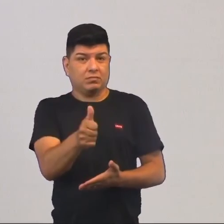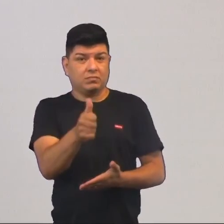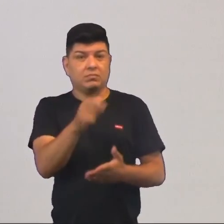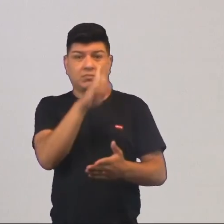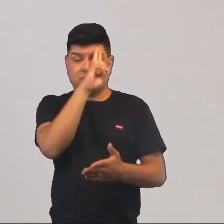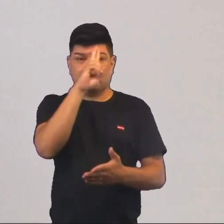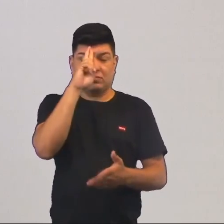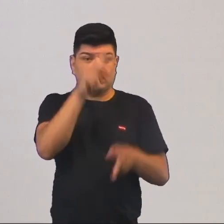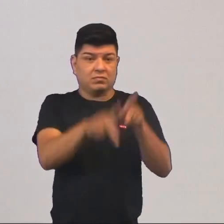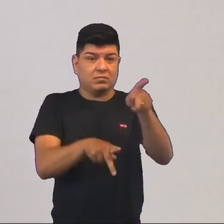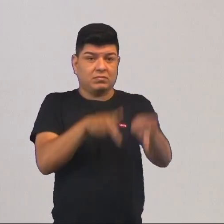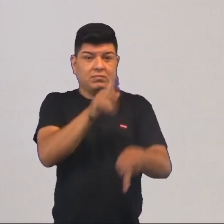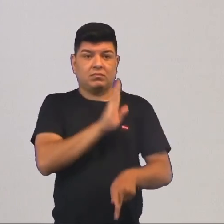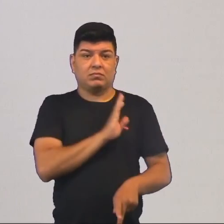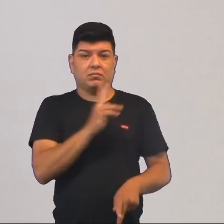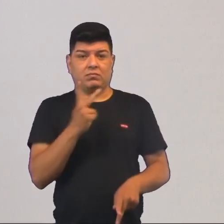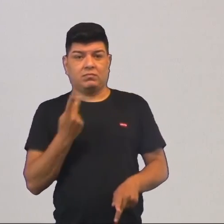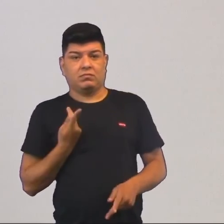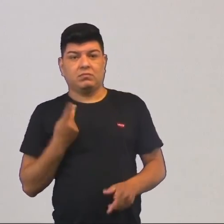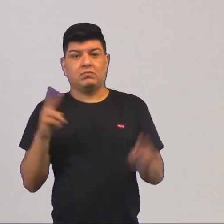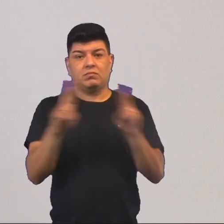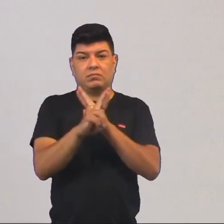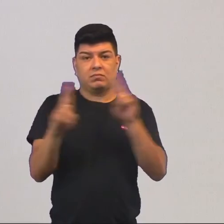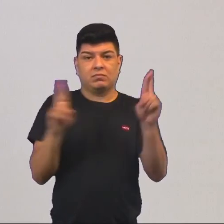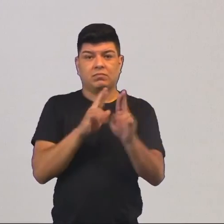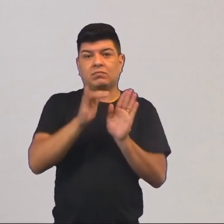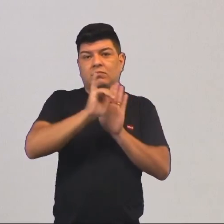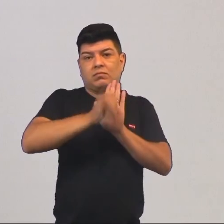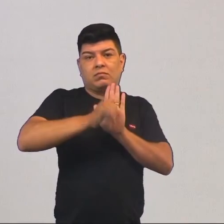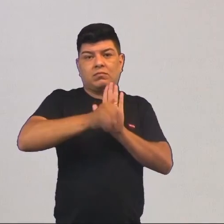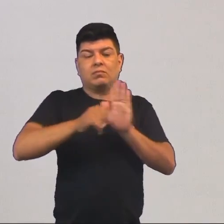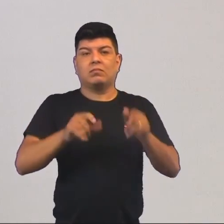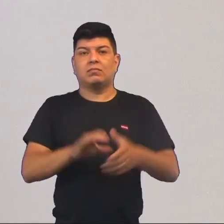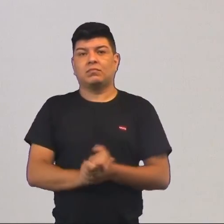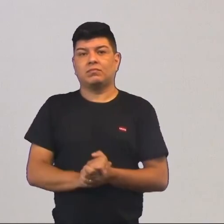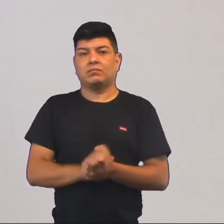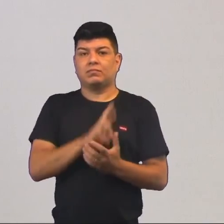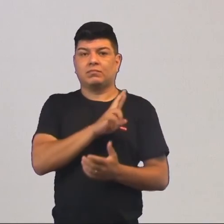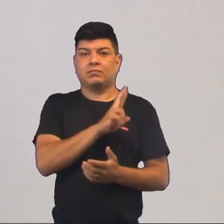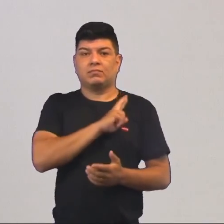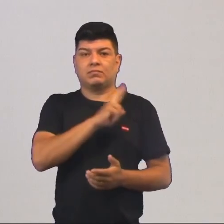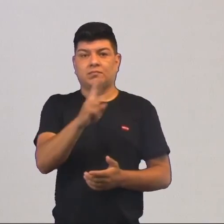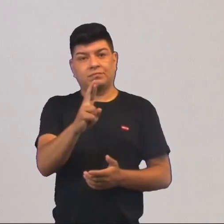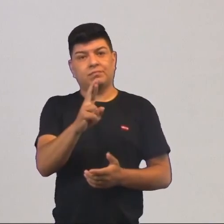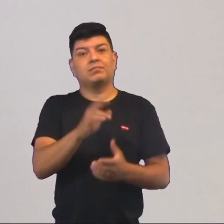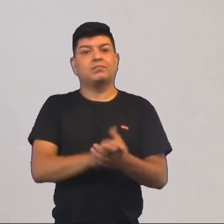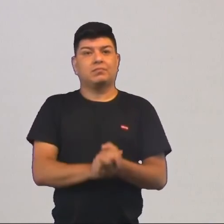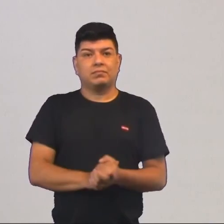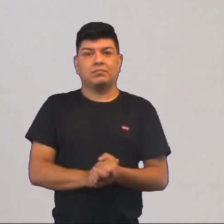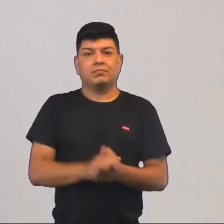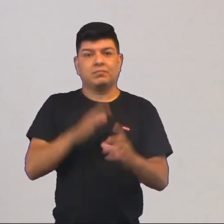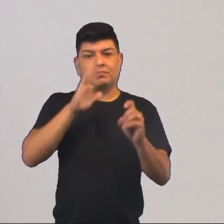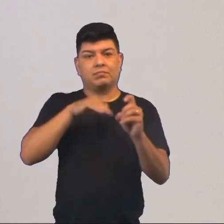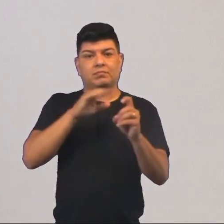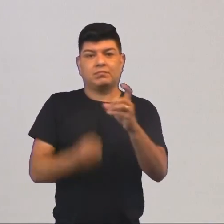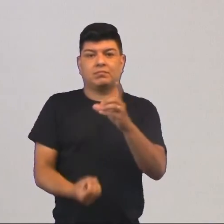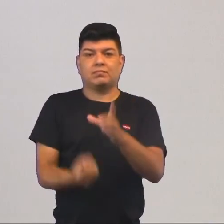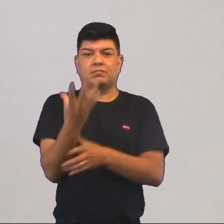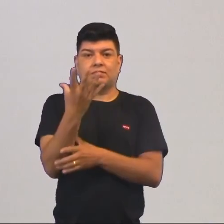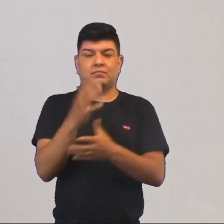né, da história do povo hebreu e dessa relação com a narrativa religiosa, né, esse mito